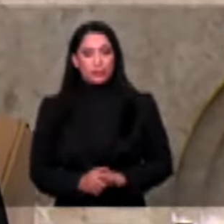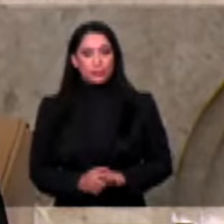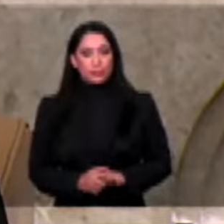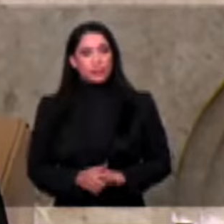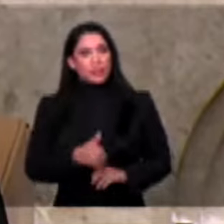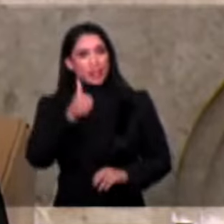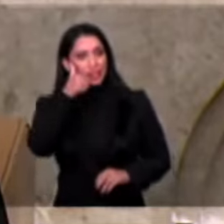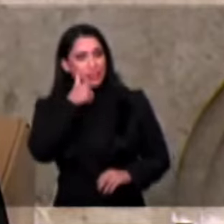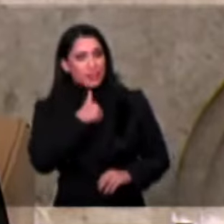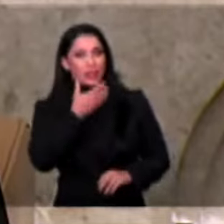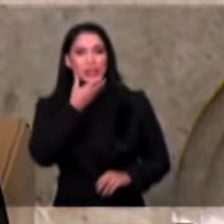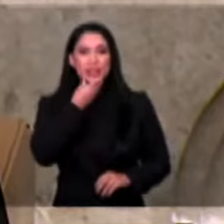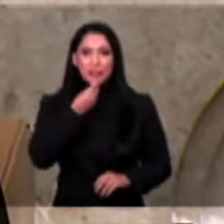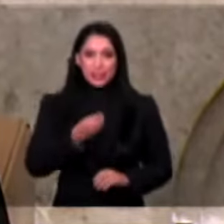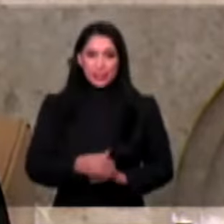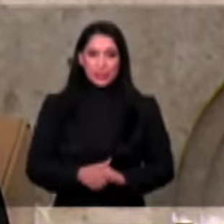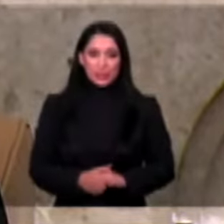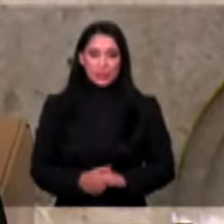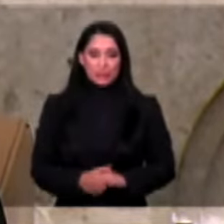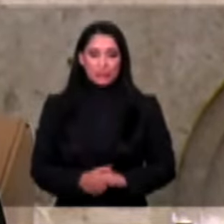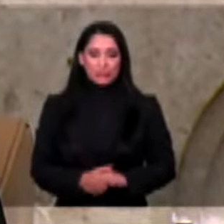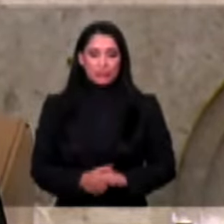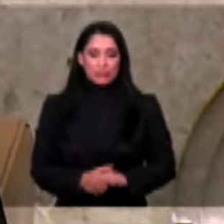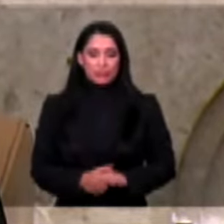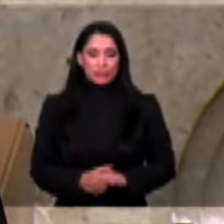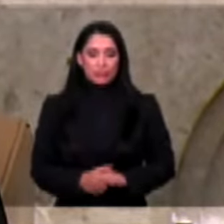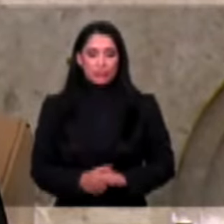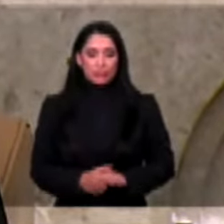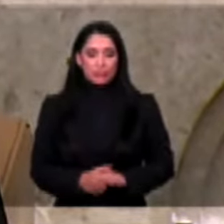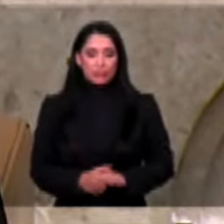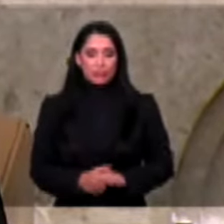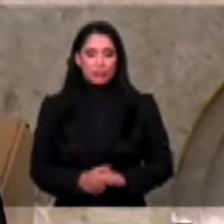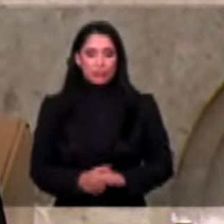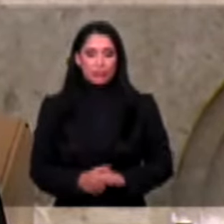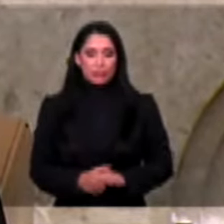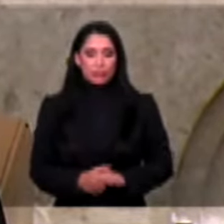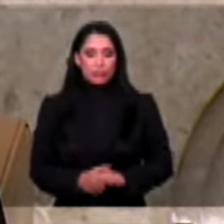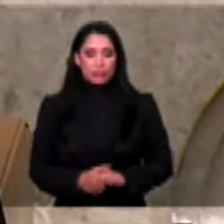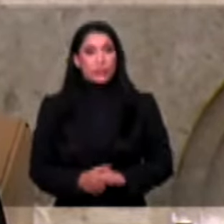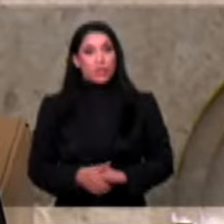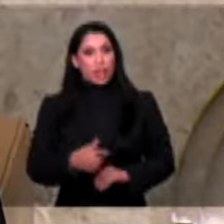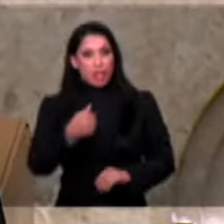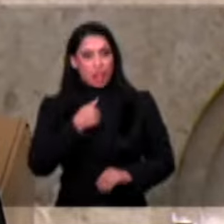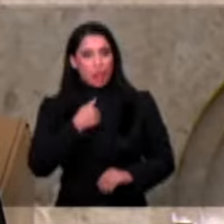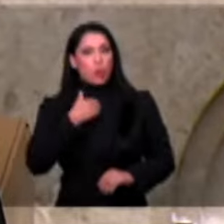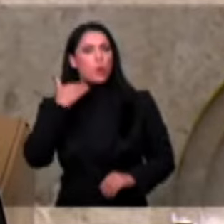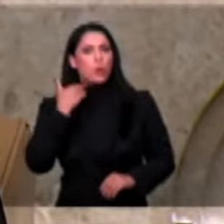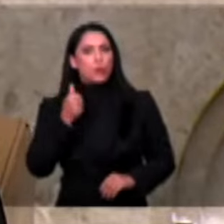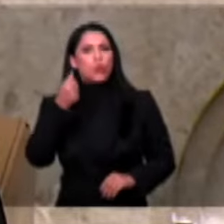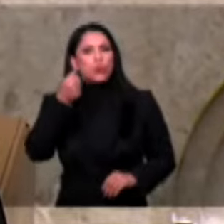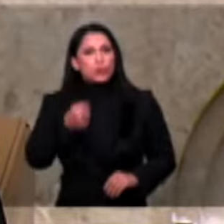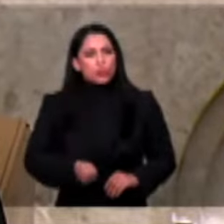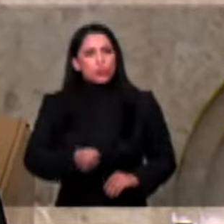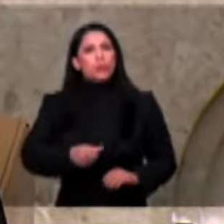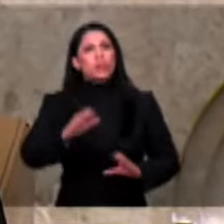Senhoras e senhores, quis o destino que eu, magistrada de carreira,